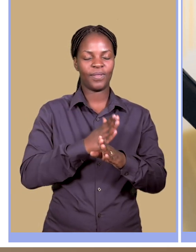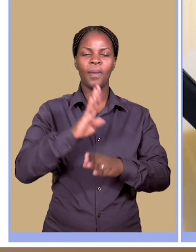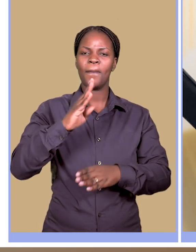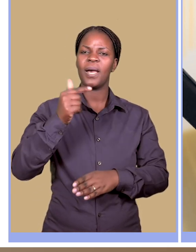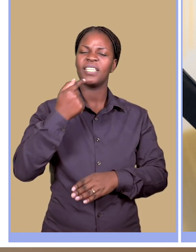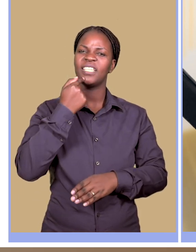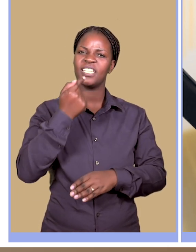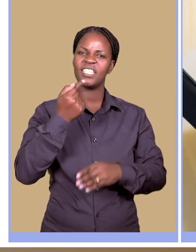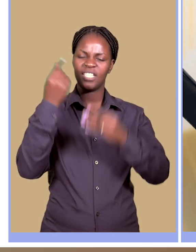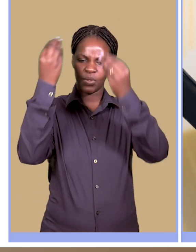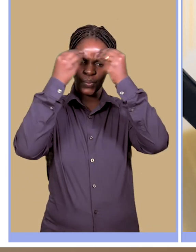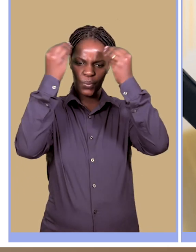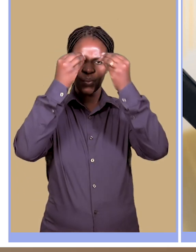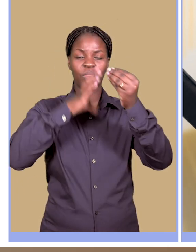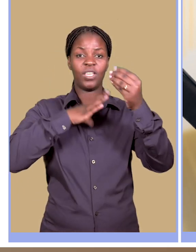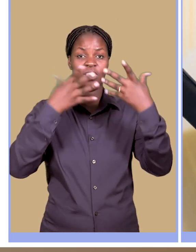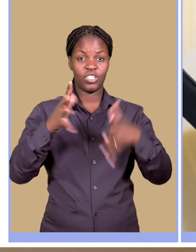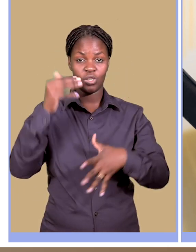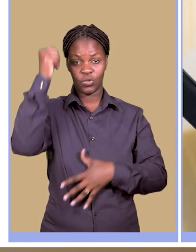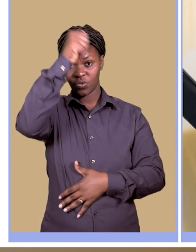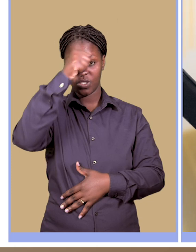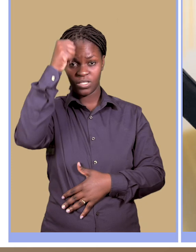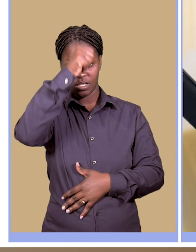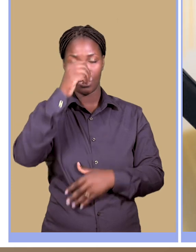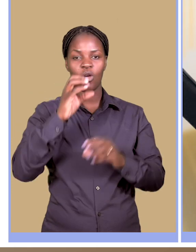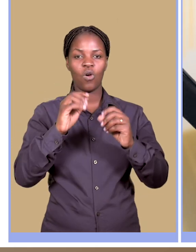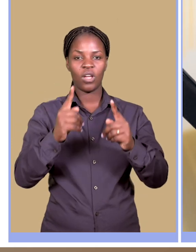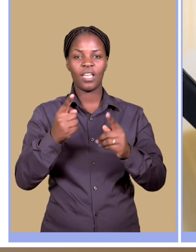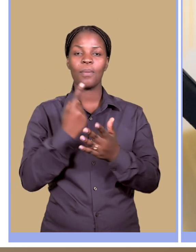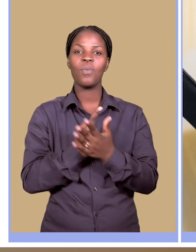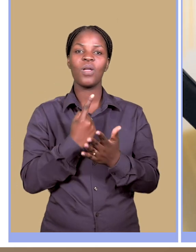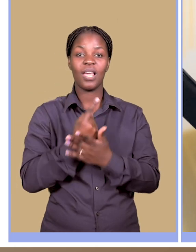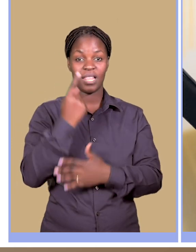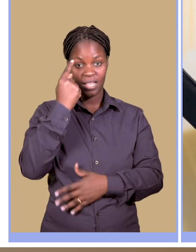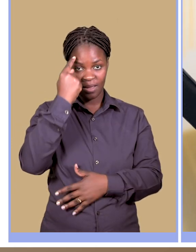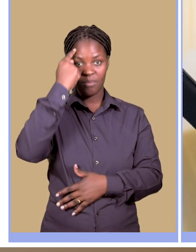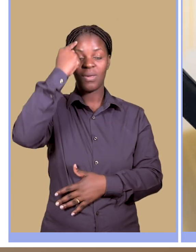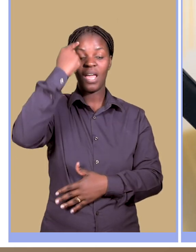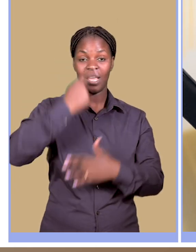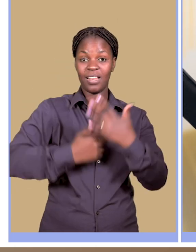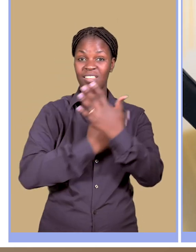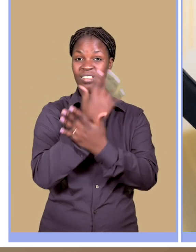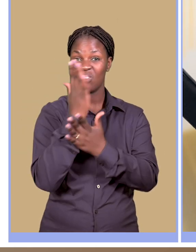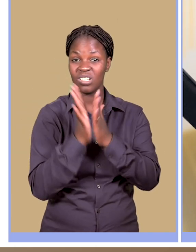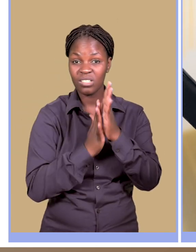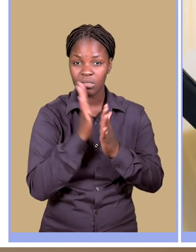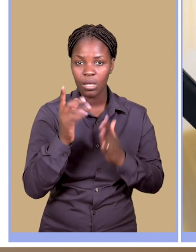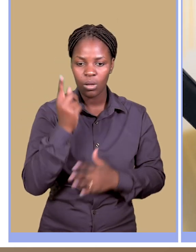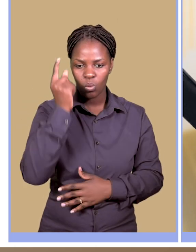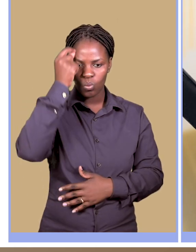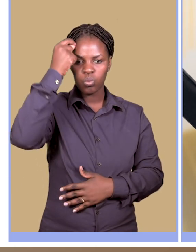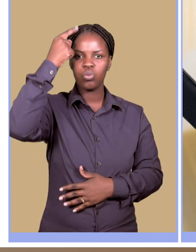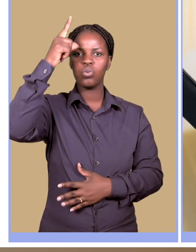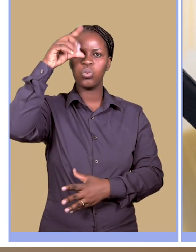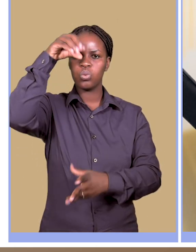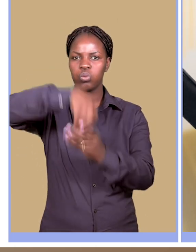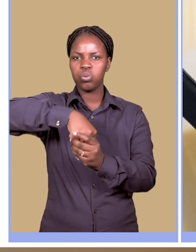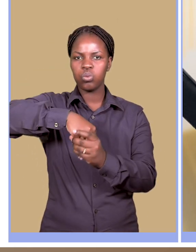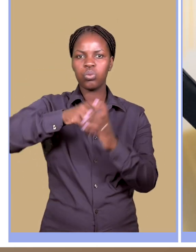ter começado a fazer esta formação. É importante também lembrar que a língua de sinais ainda não enquadra a cultura